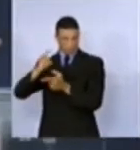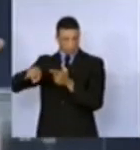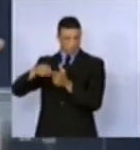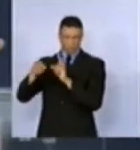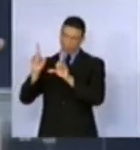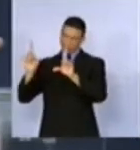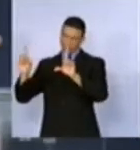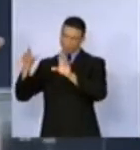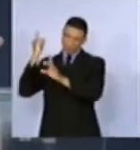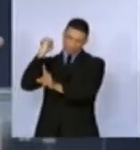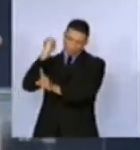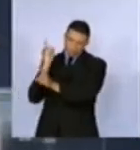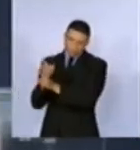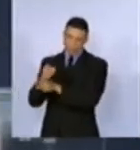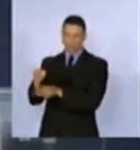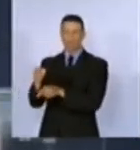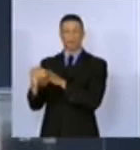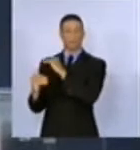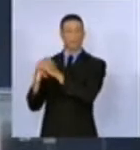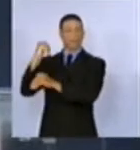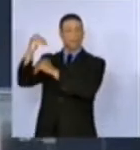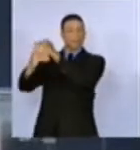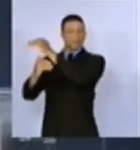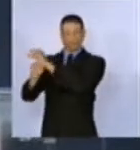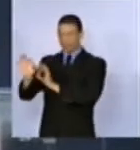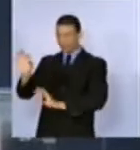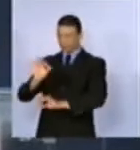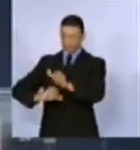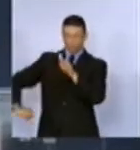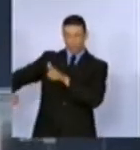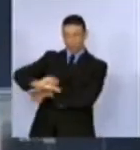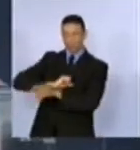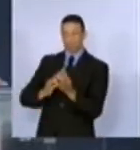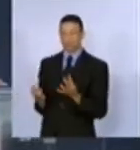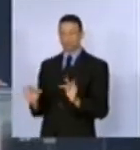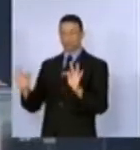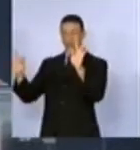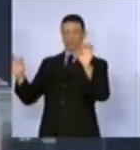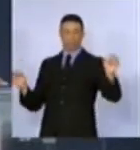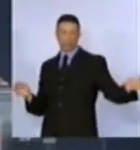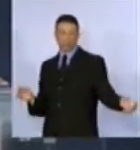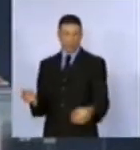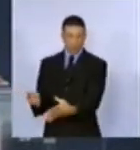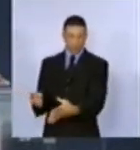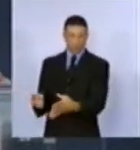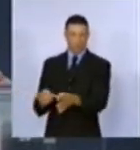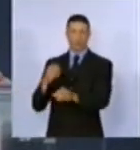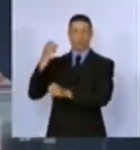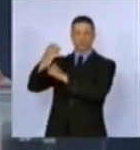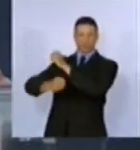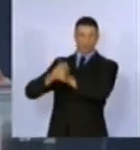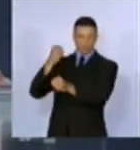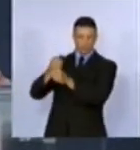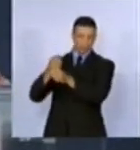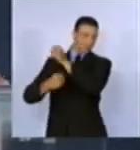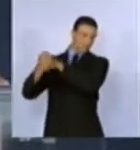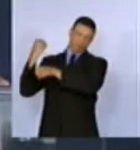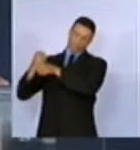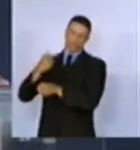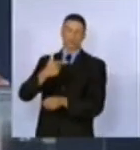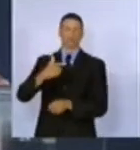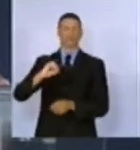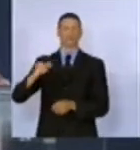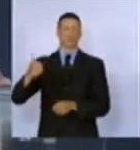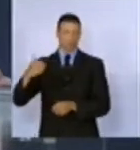de novos processos e de novas rotas tecnológicas estão em 2011 foi criado juntamente